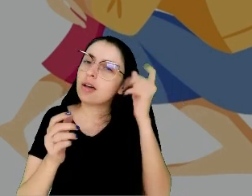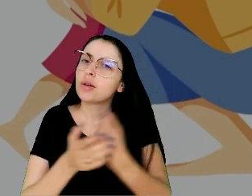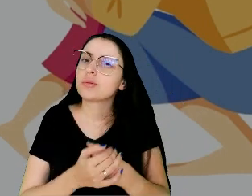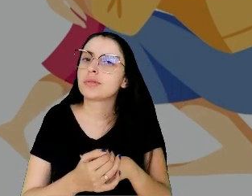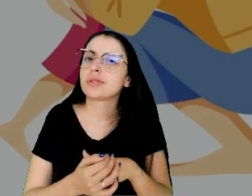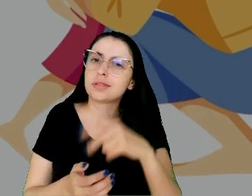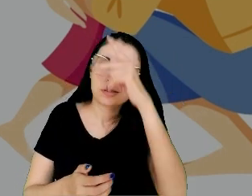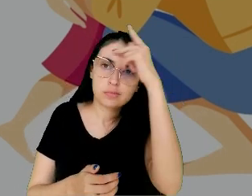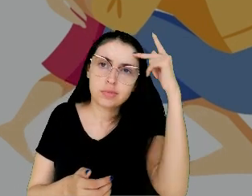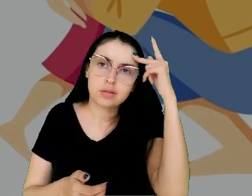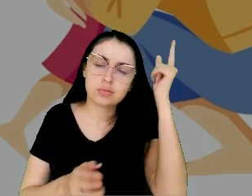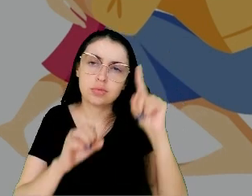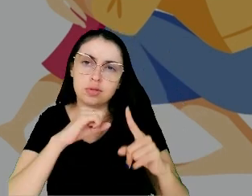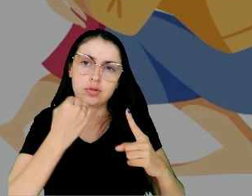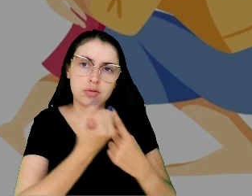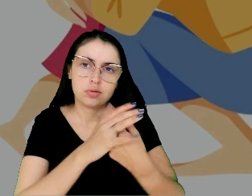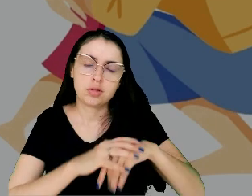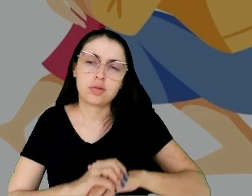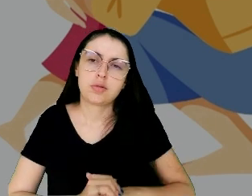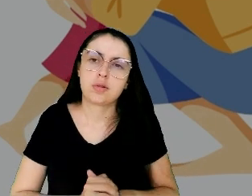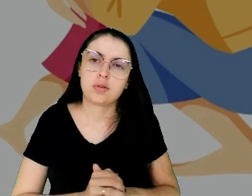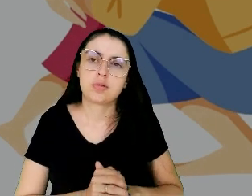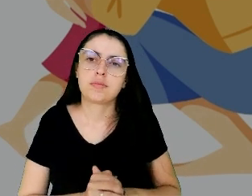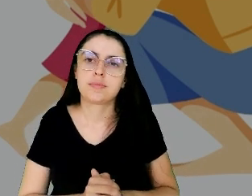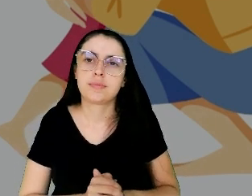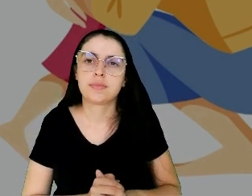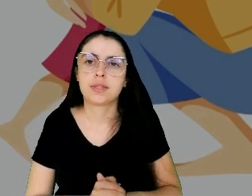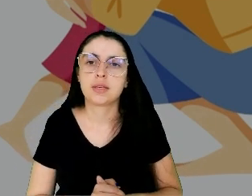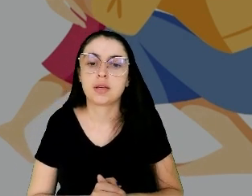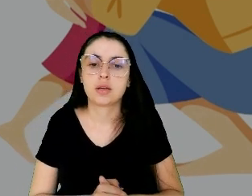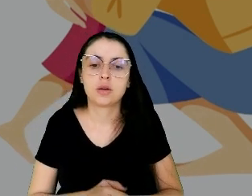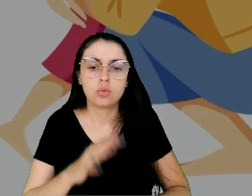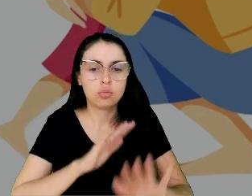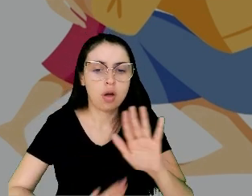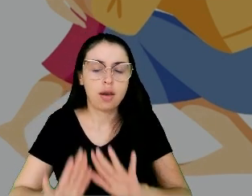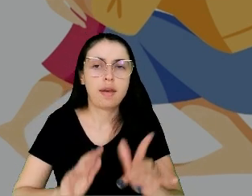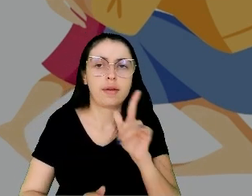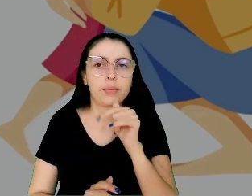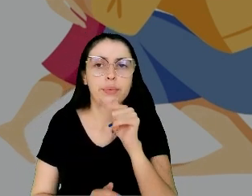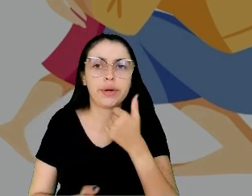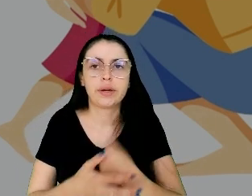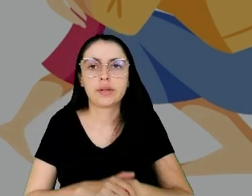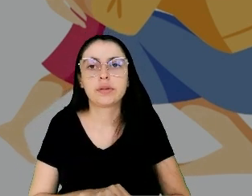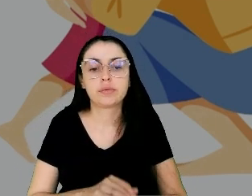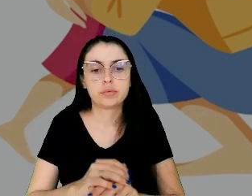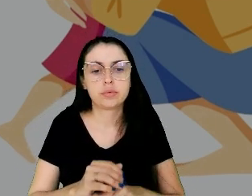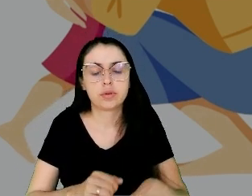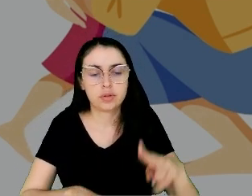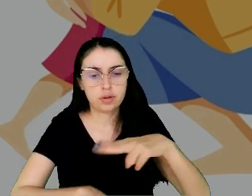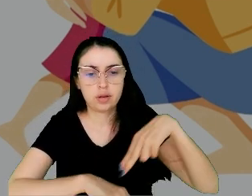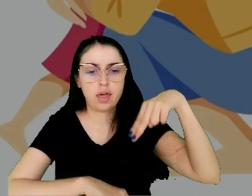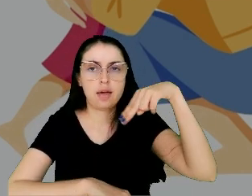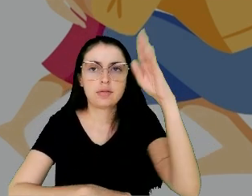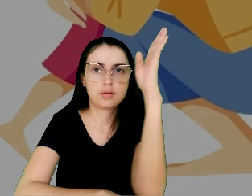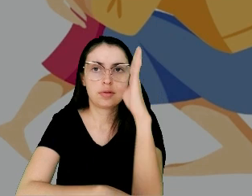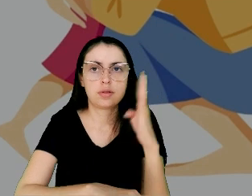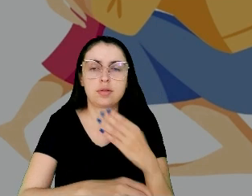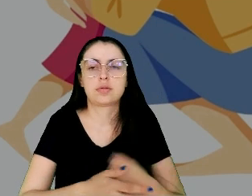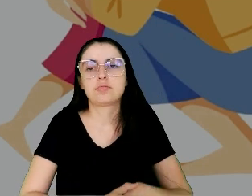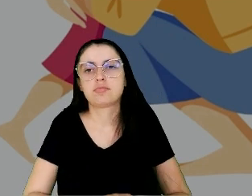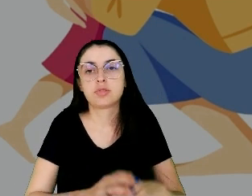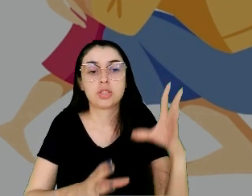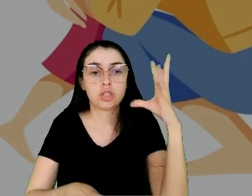cidadãos ao monitoramento da qualidade da água em nível nacional, a partir de dados confiáveis